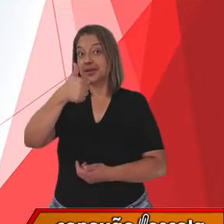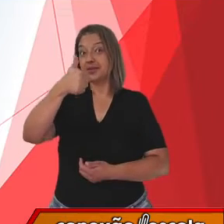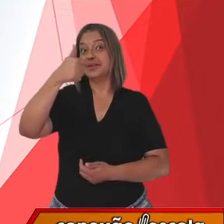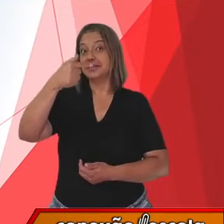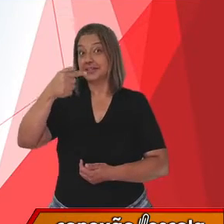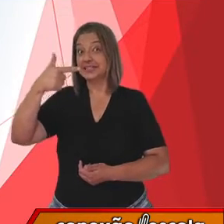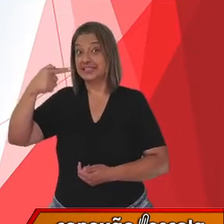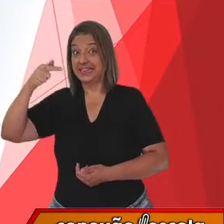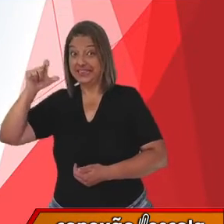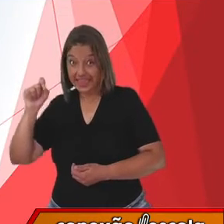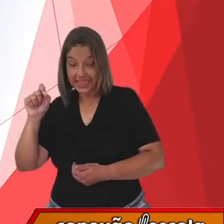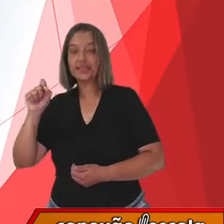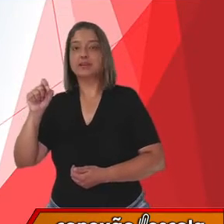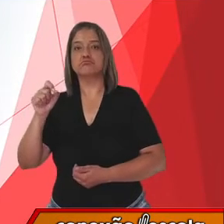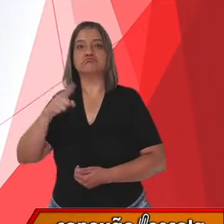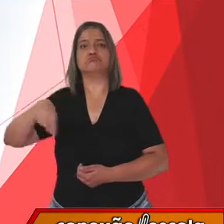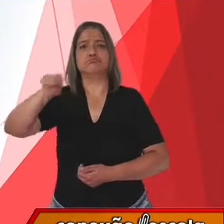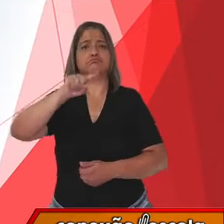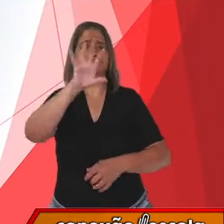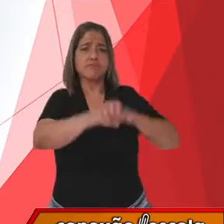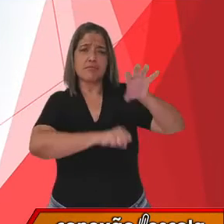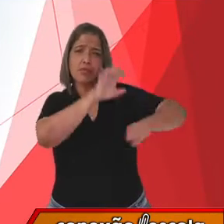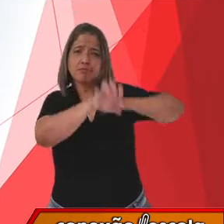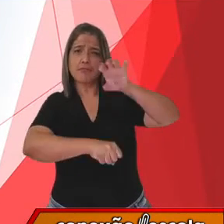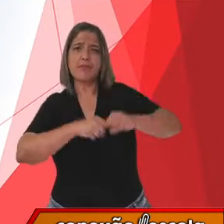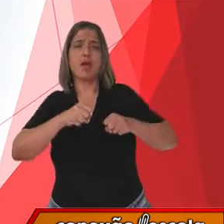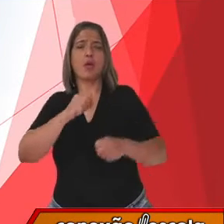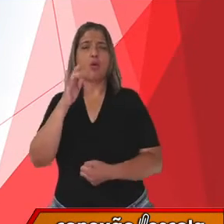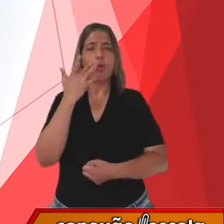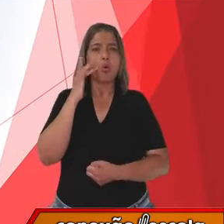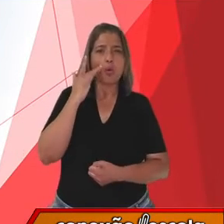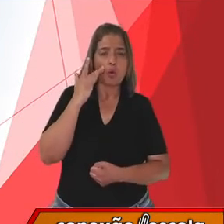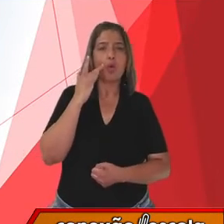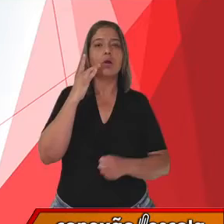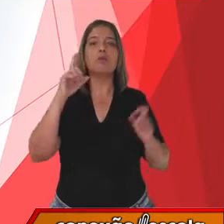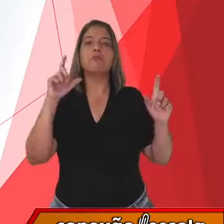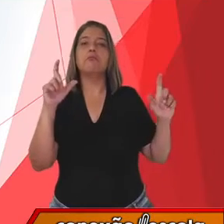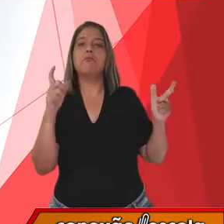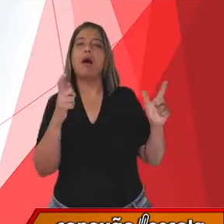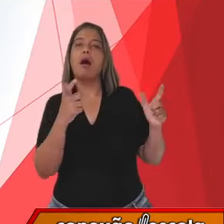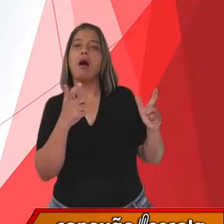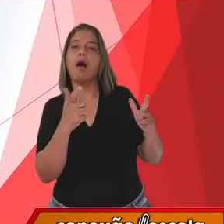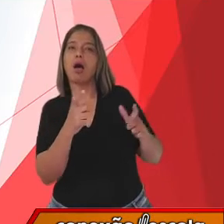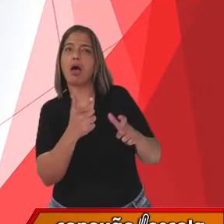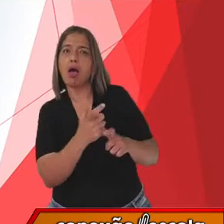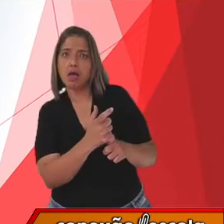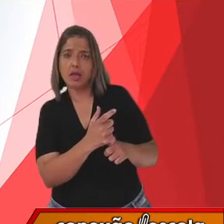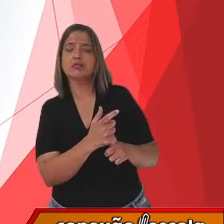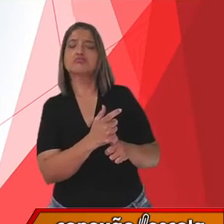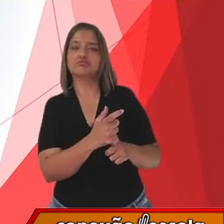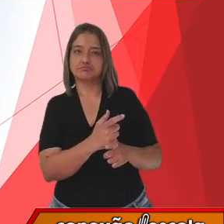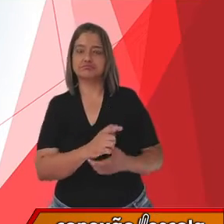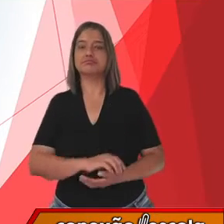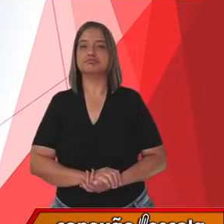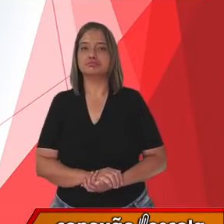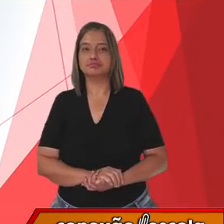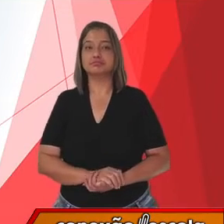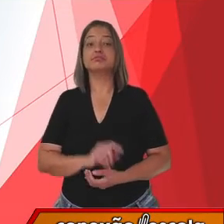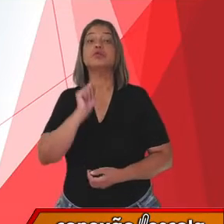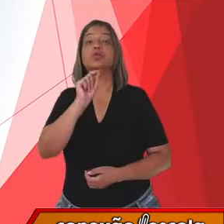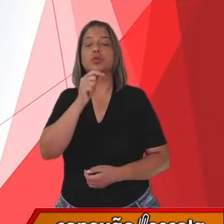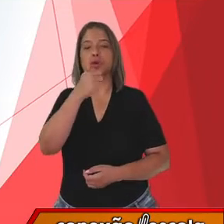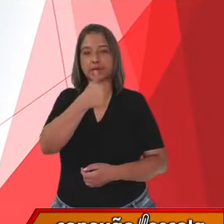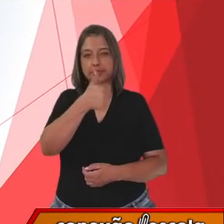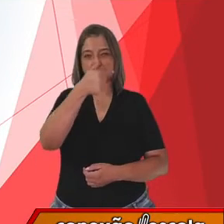1770, a extração e exploração do ouro foi diminuindo drasticamente. Do ano